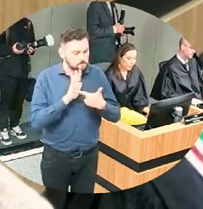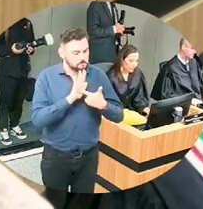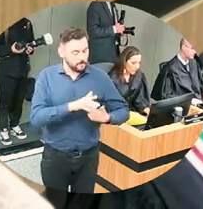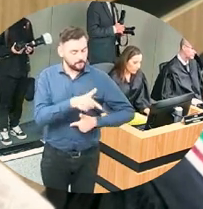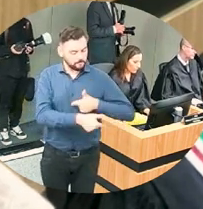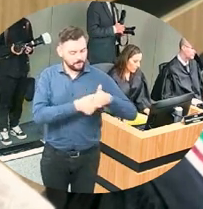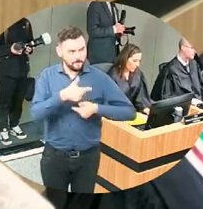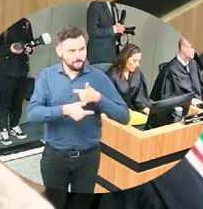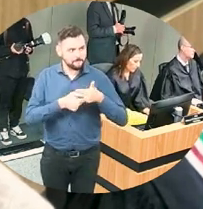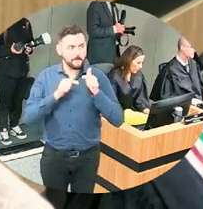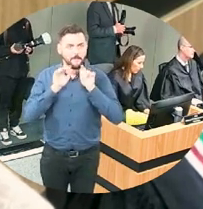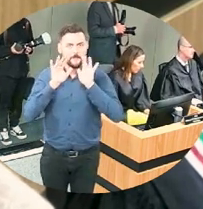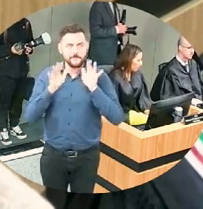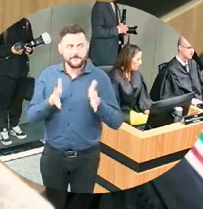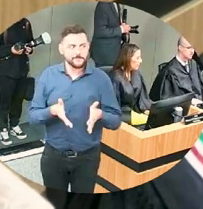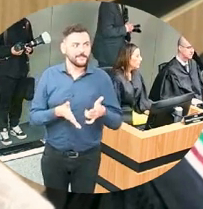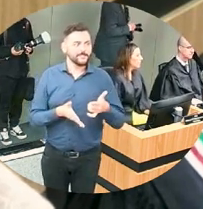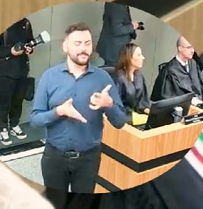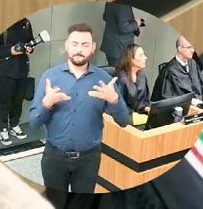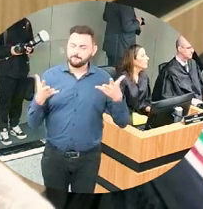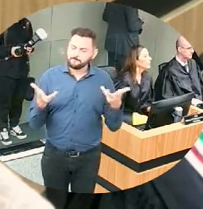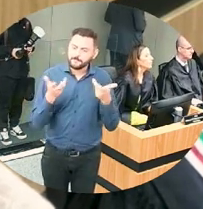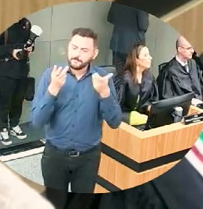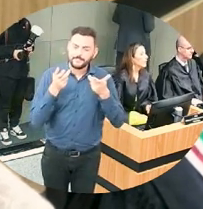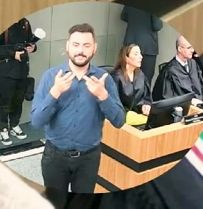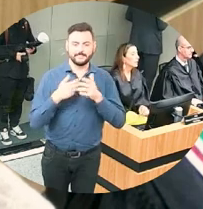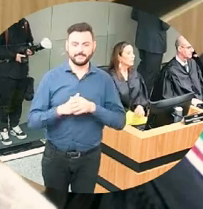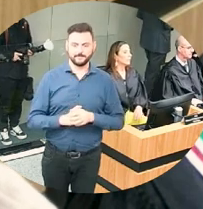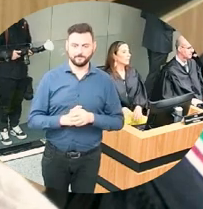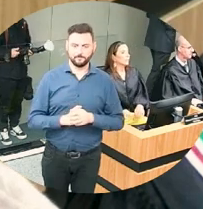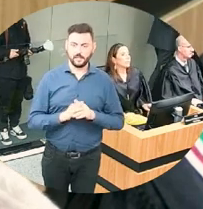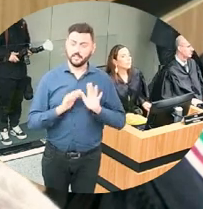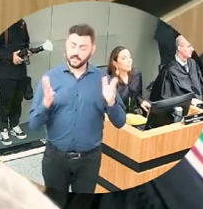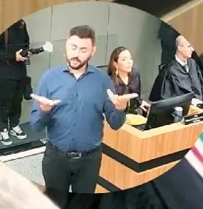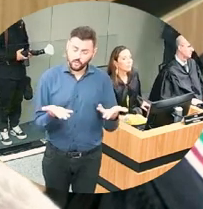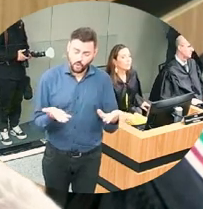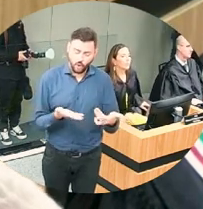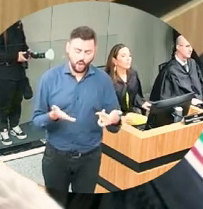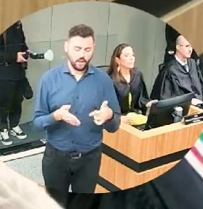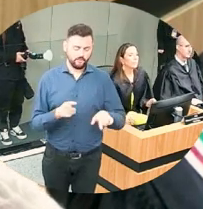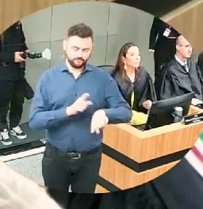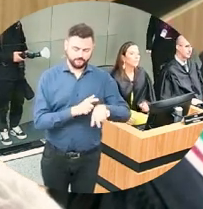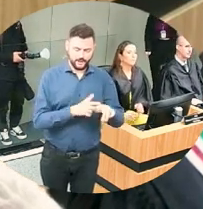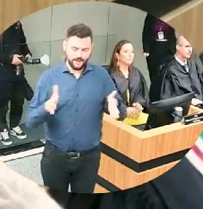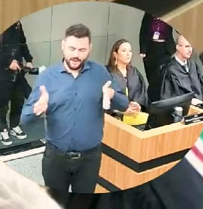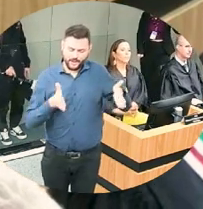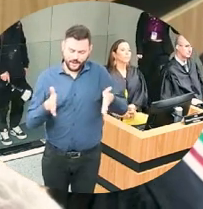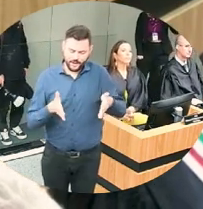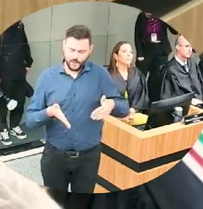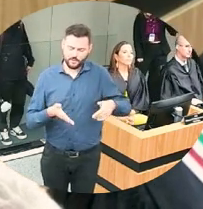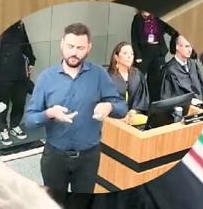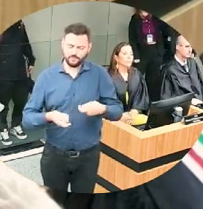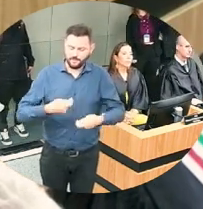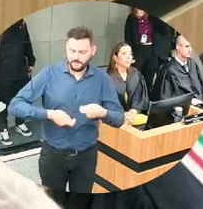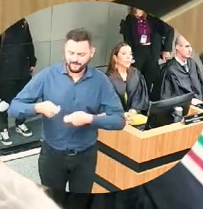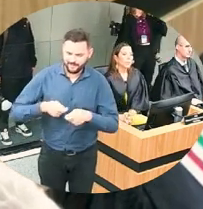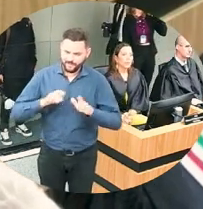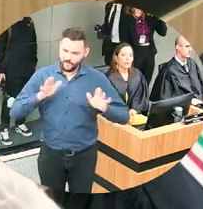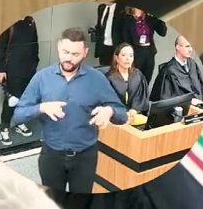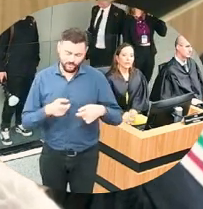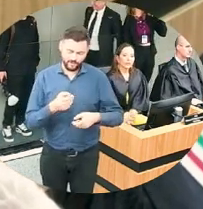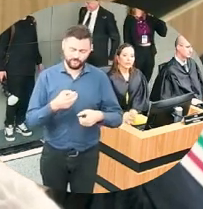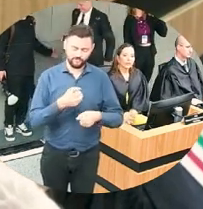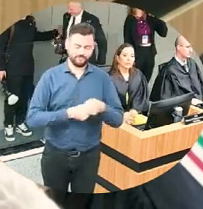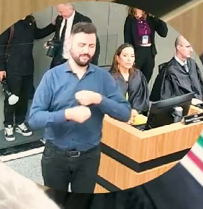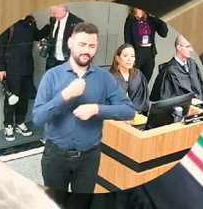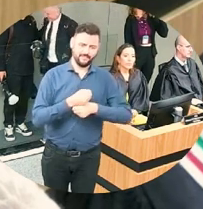realizado pelos colegas que juntamente comigo encerram seus mandatos da na administração do tribunal